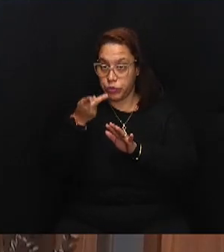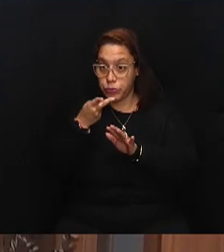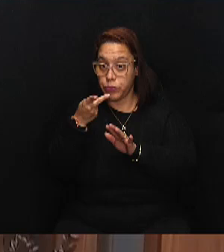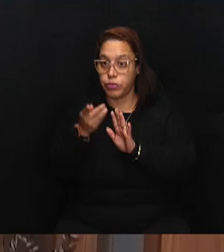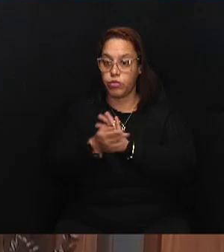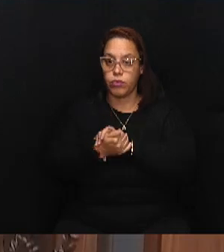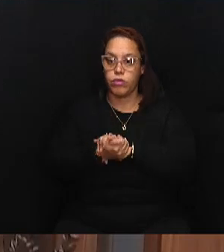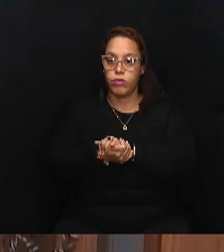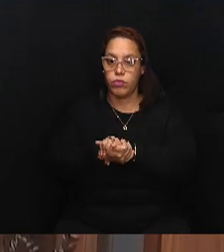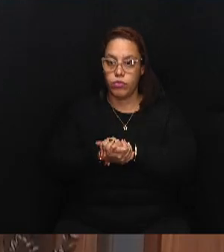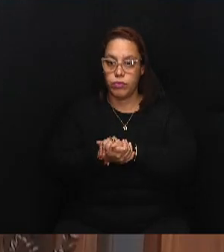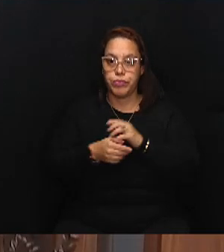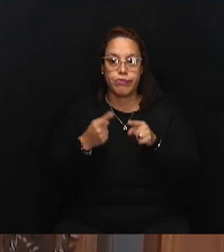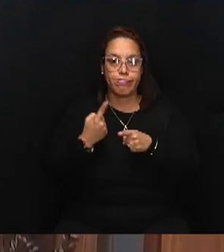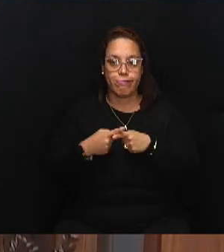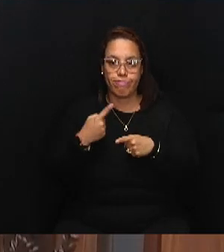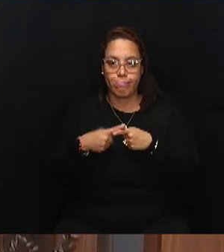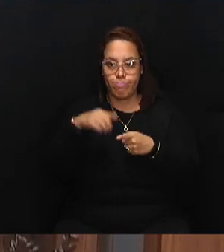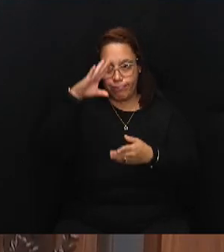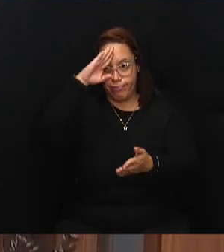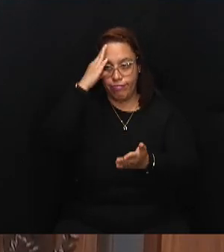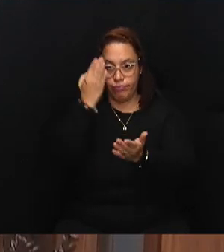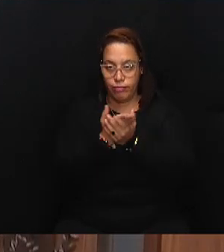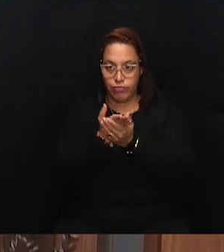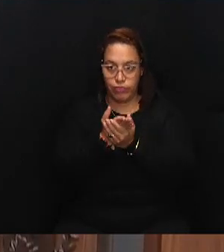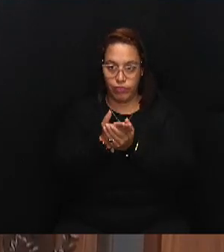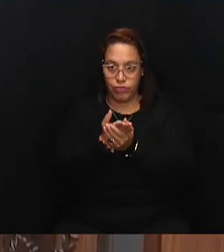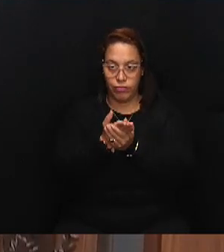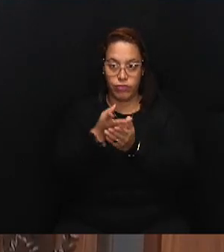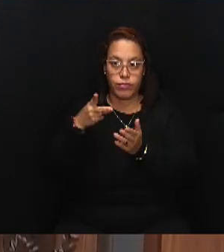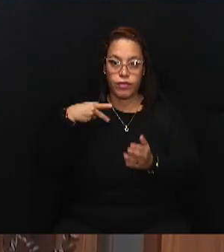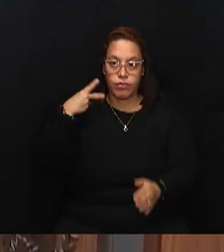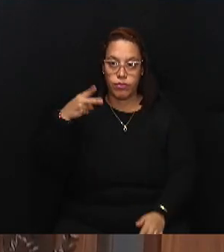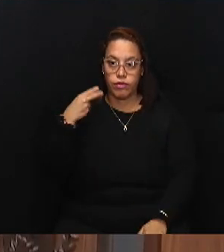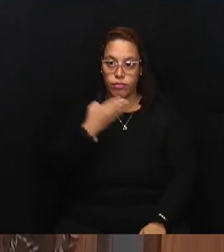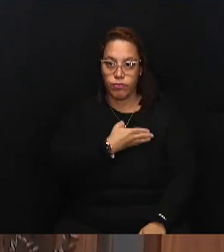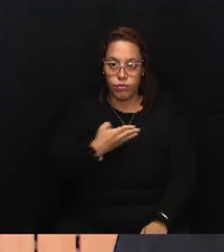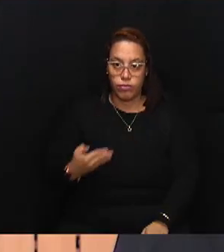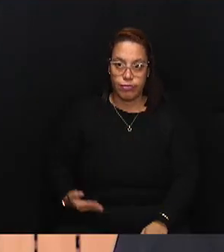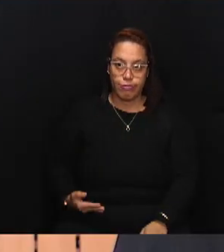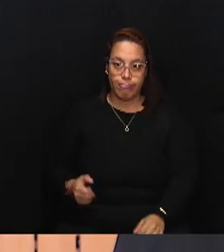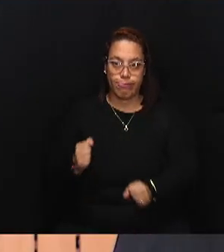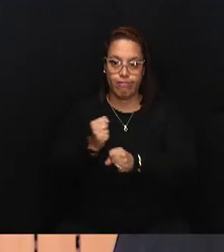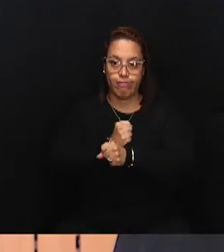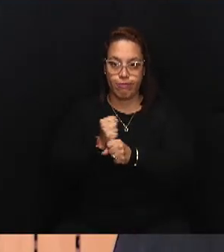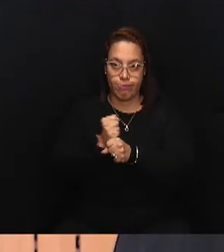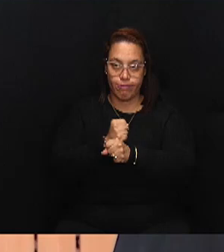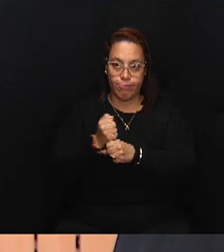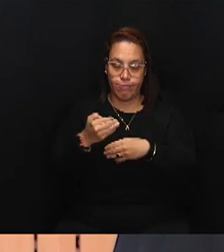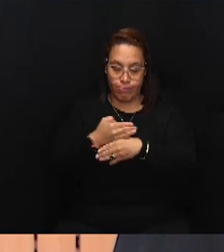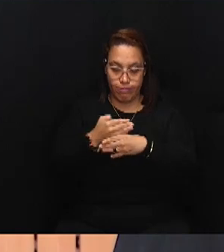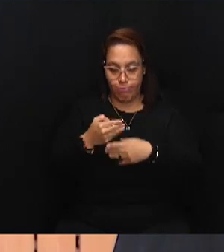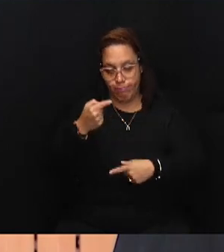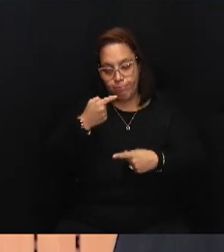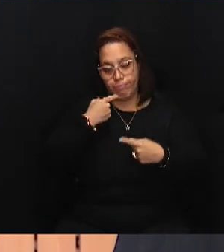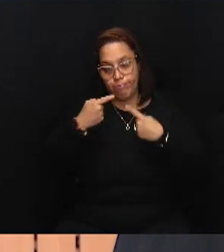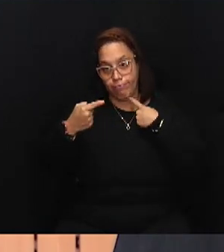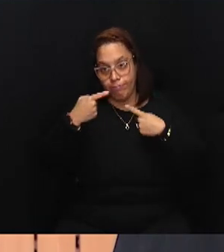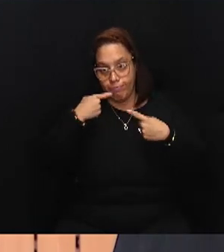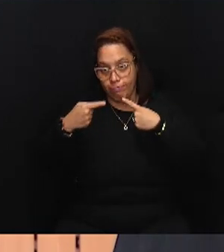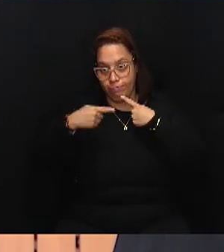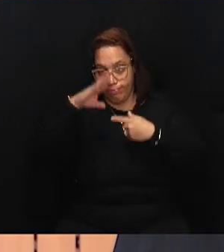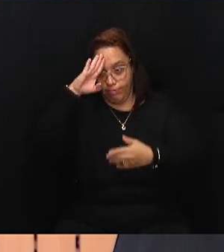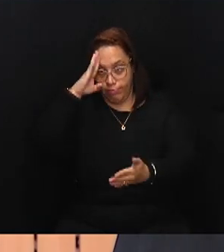citou, porque nós acreditamos muito que a política pública ali, ela é construída através desse diálogo. Então,